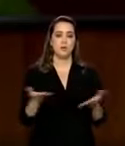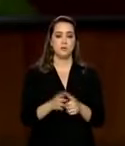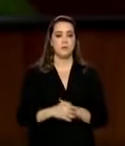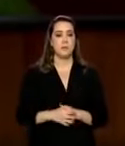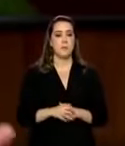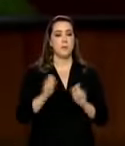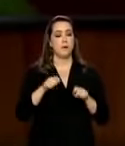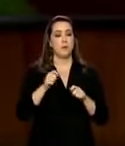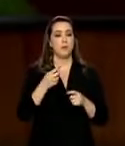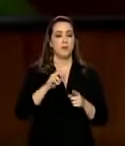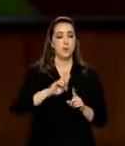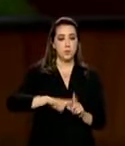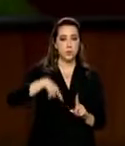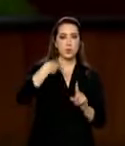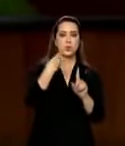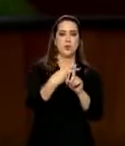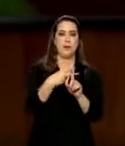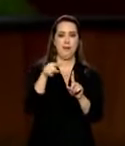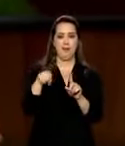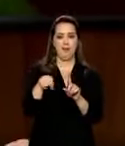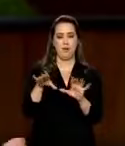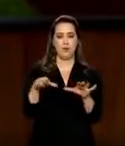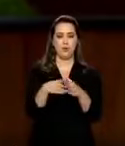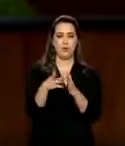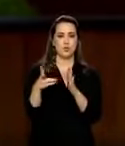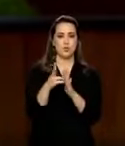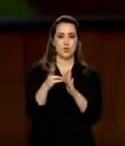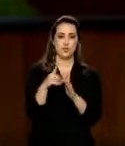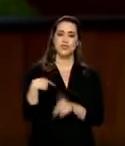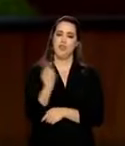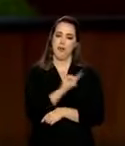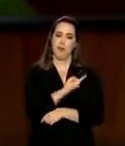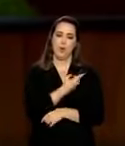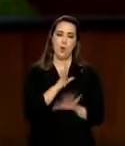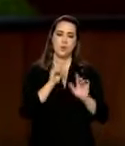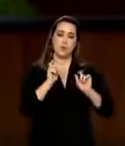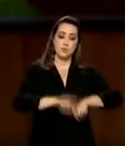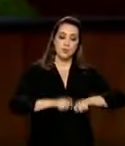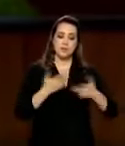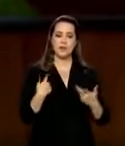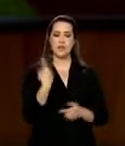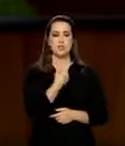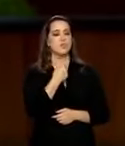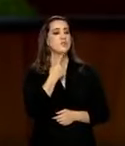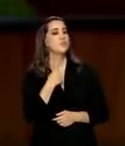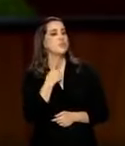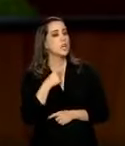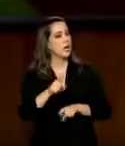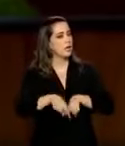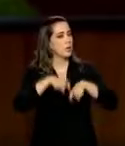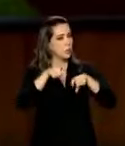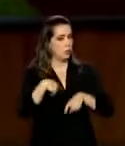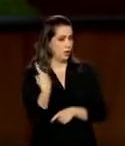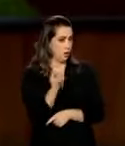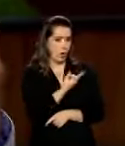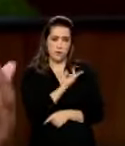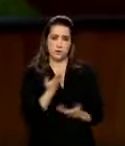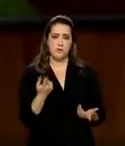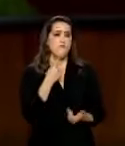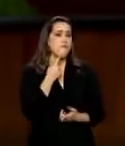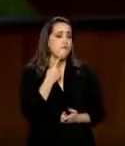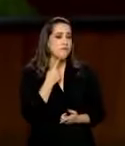produz, podemos dobrar com as reservas indígenas. É o nosso potencial, tá? É a nossa vocação, o agronegócio. Então, essas